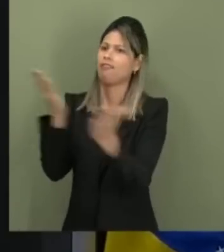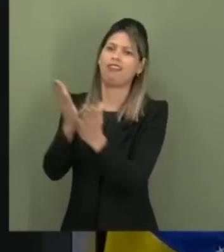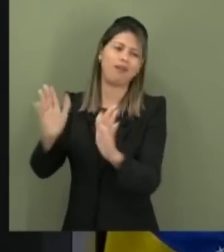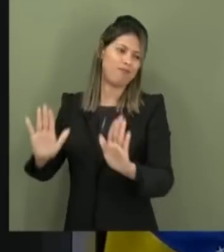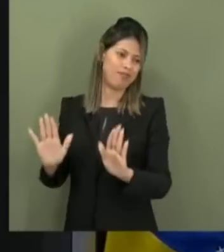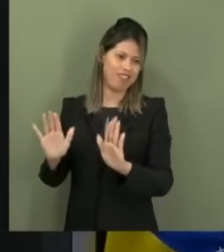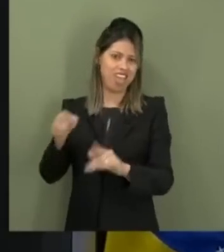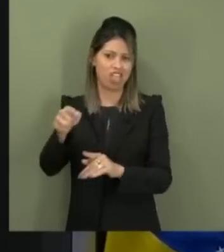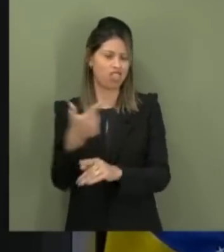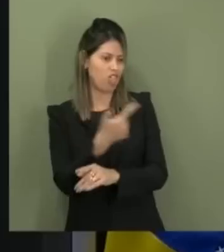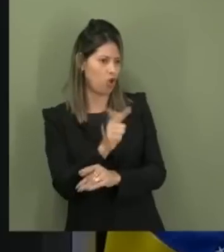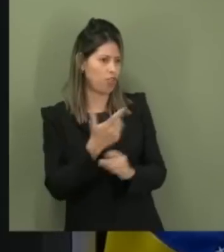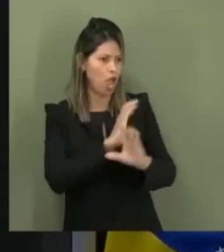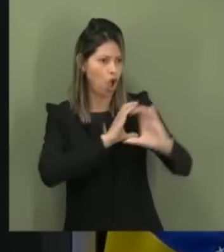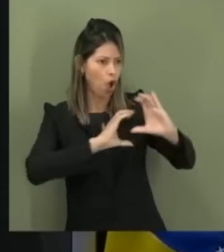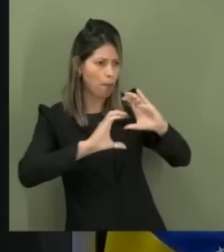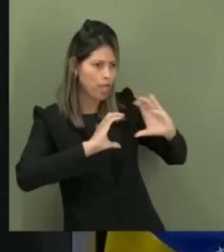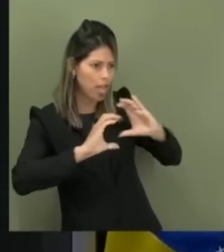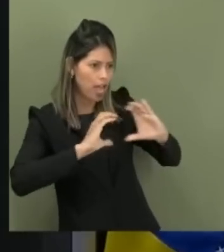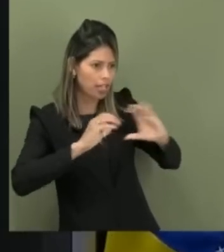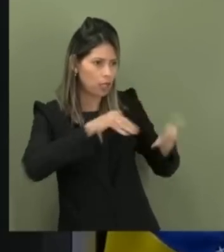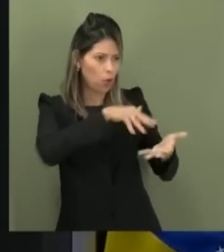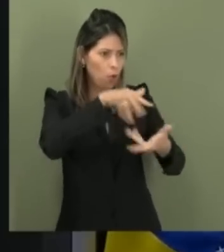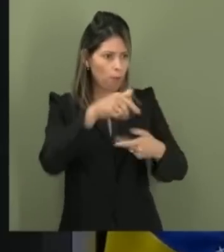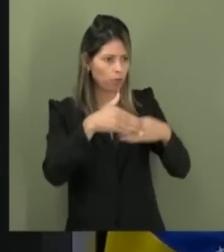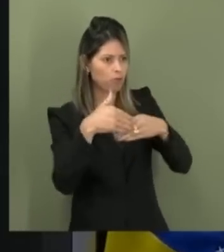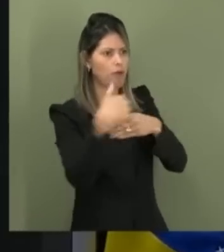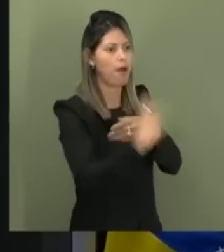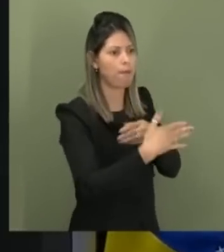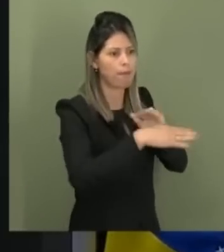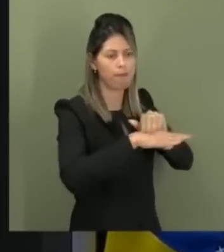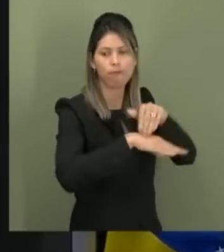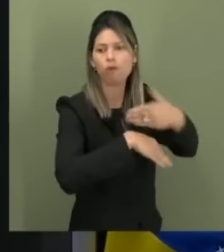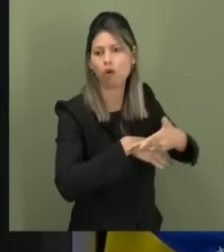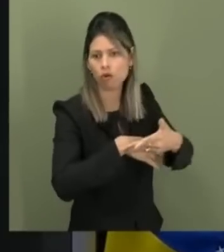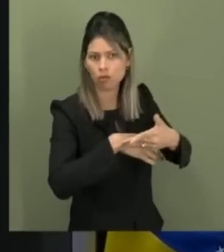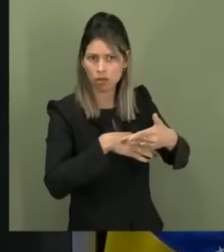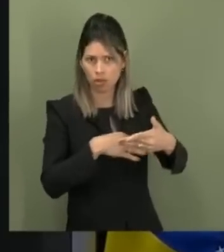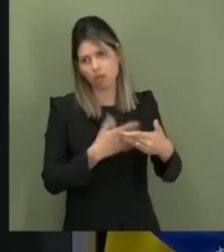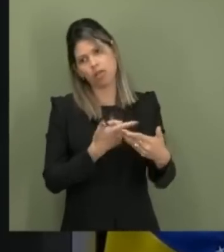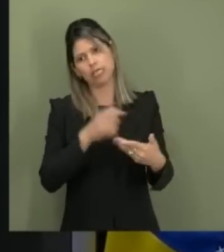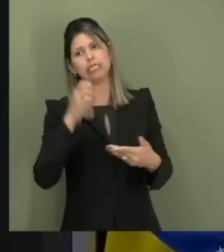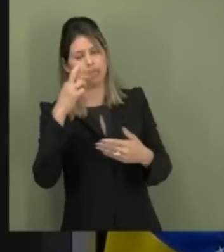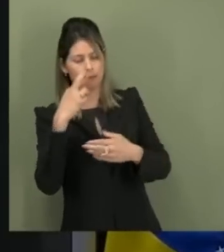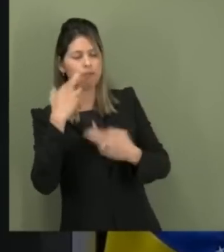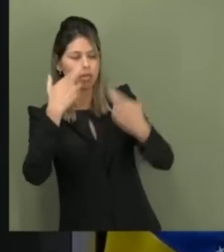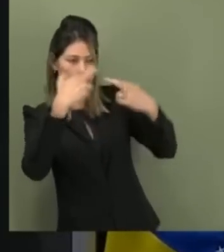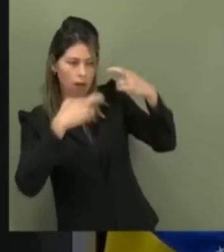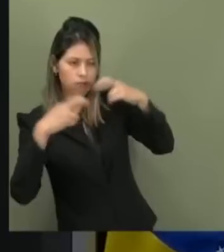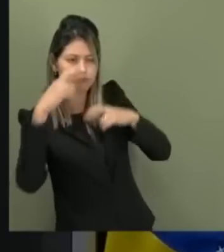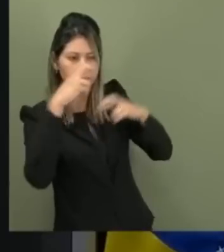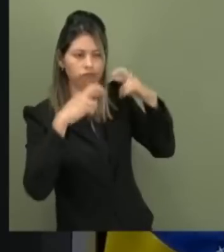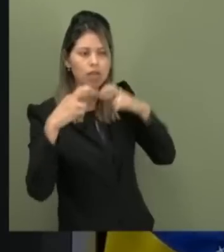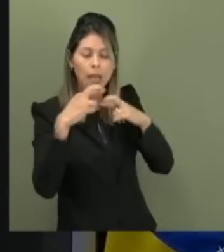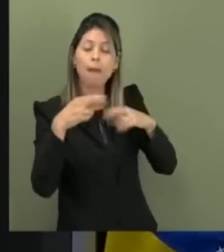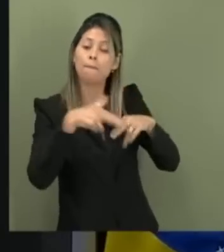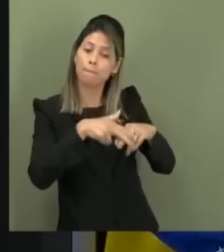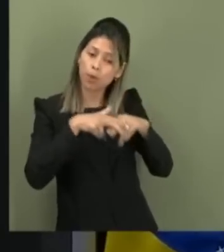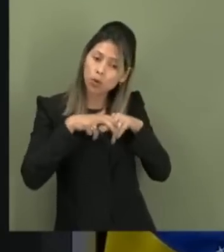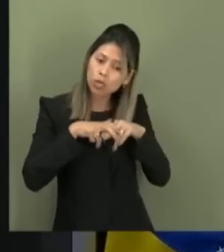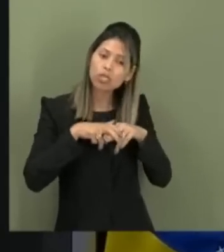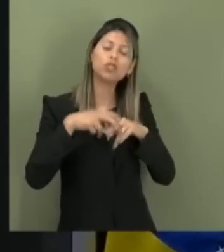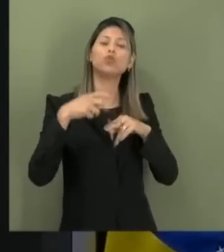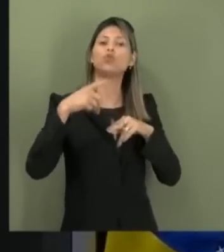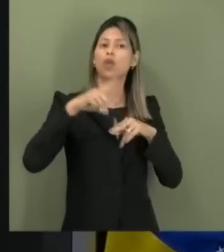mais comunicação com o mundo externo, uma parte, não. Que não seja monitorada. E até por isso